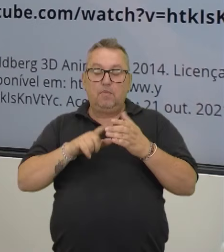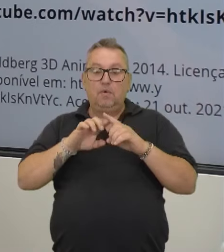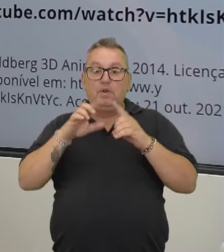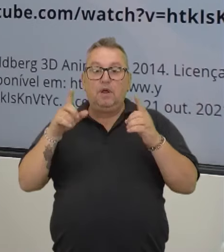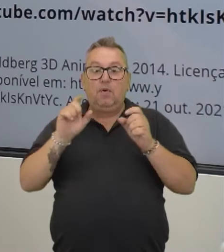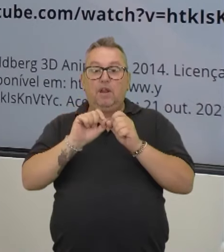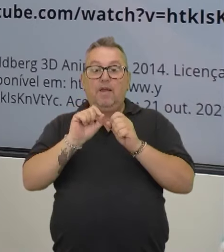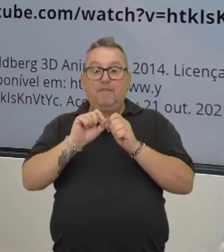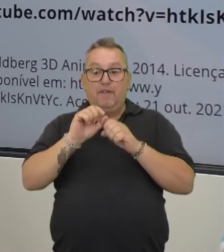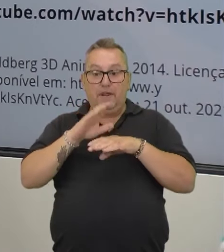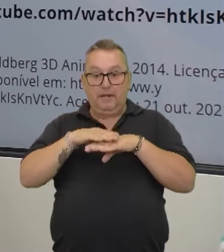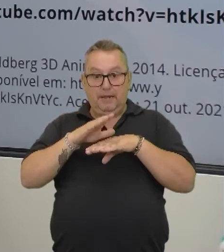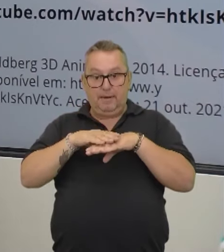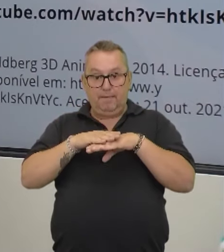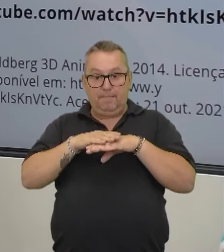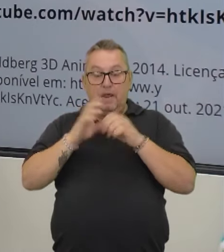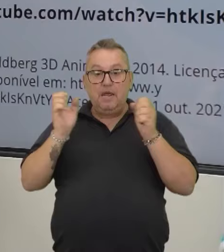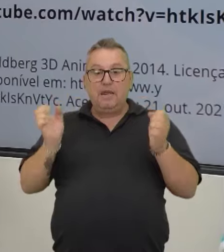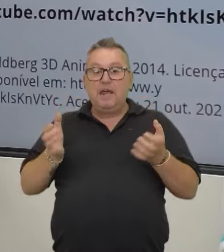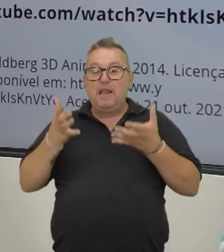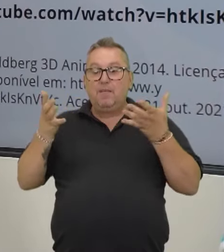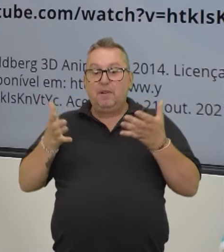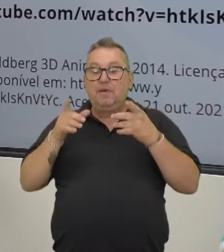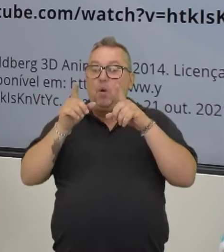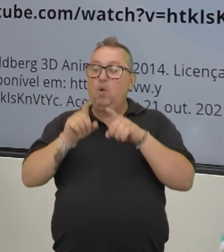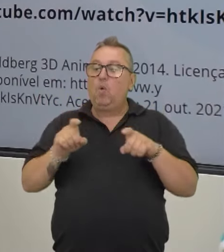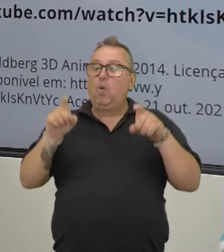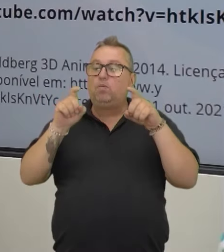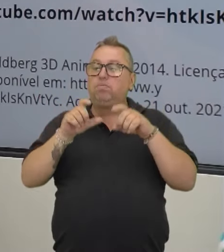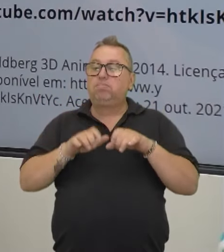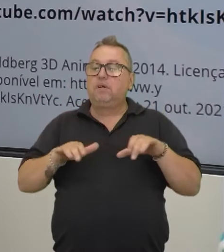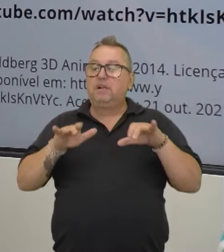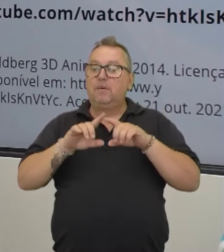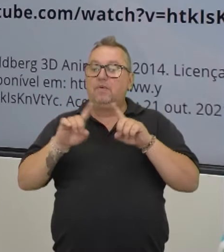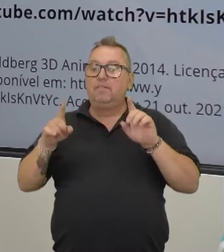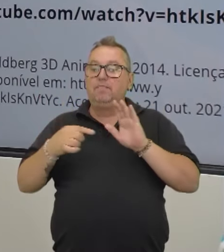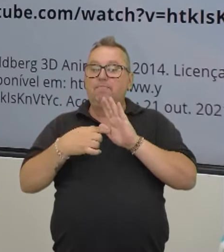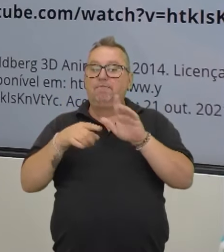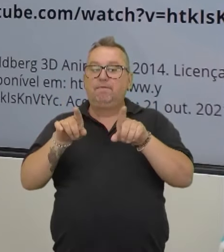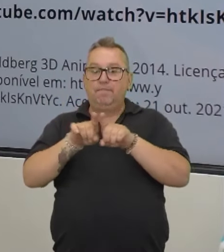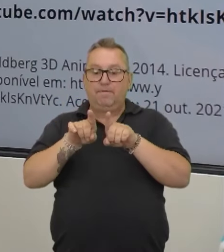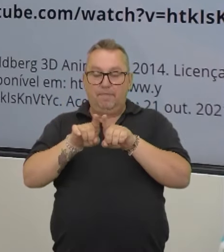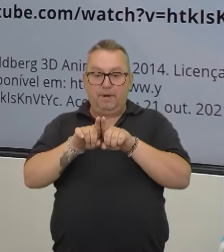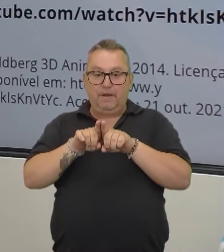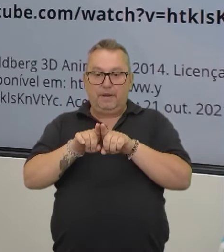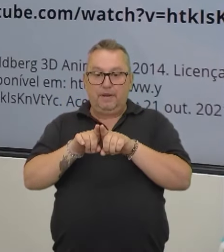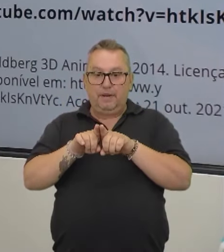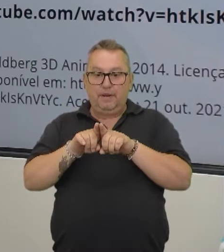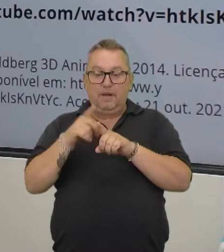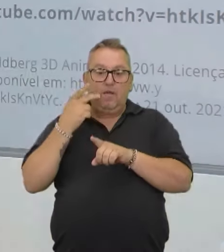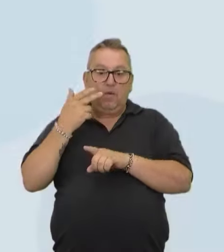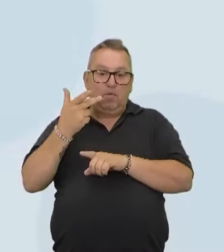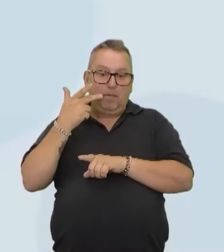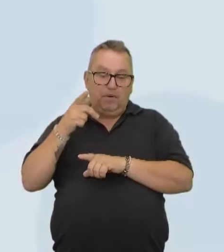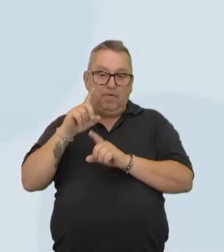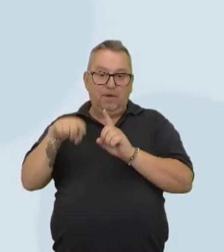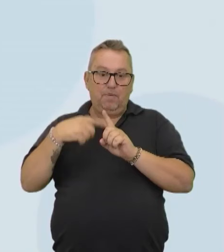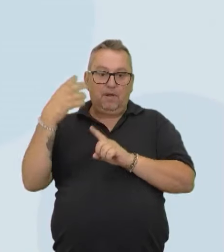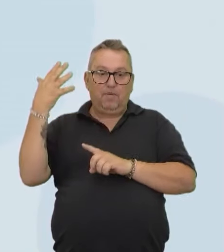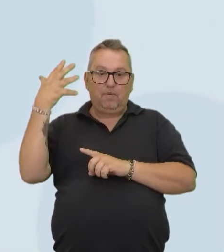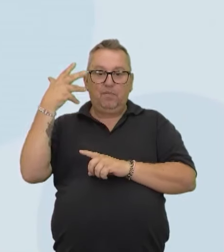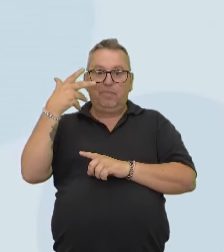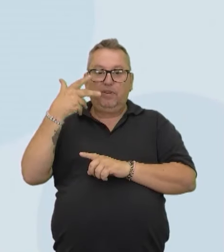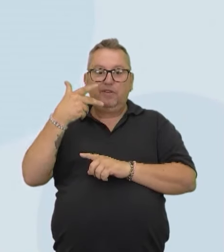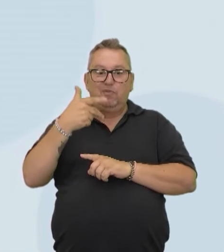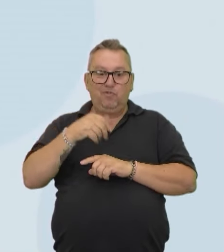ela é feita, né, em animação, que ela é feita em computação. Então, a gente trouxe pra vocês aí, né, que normalmente é as que ficam mais bonitinhas, né?